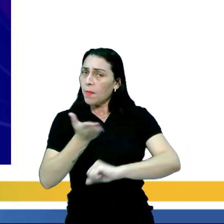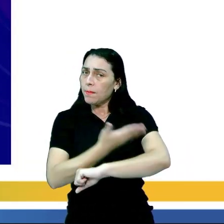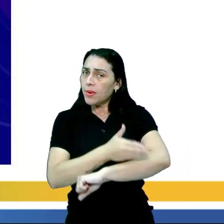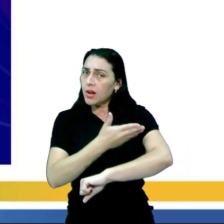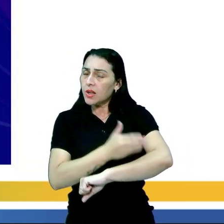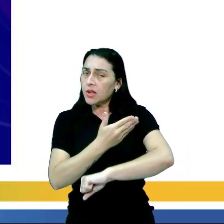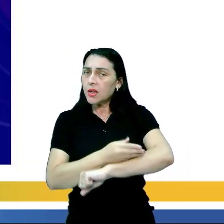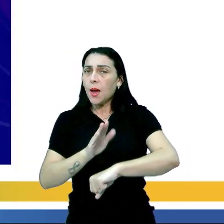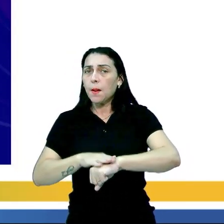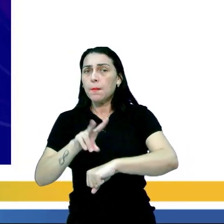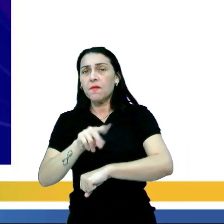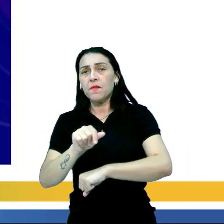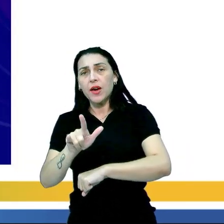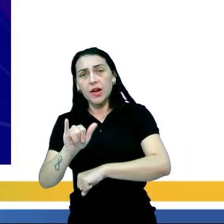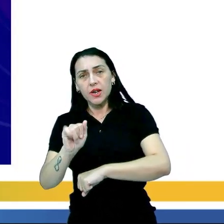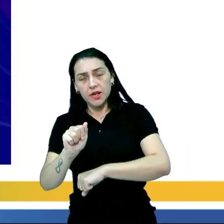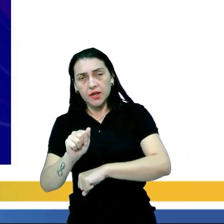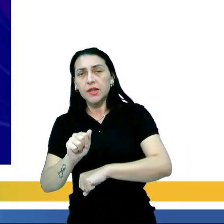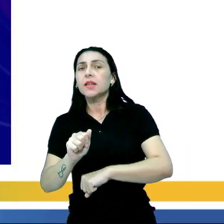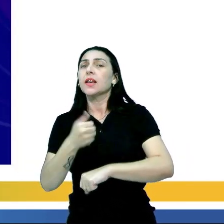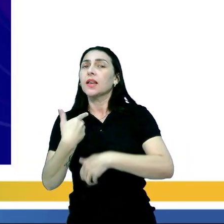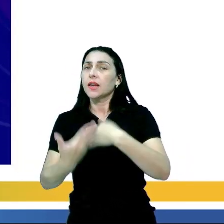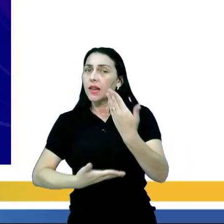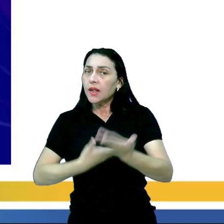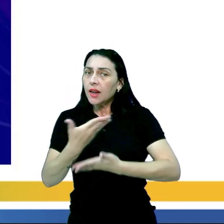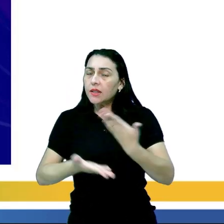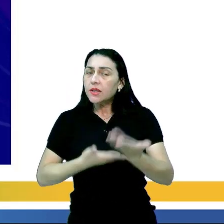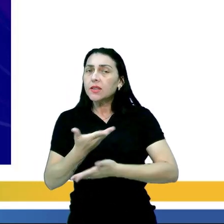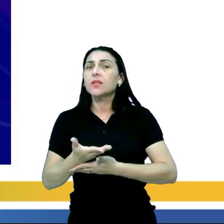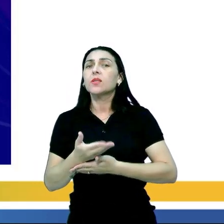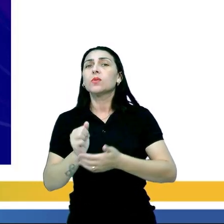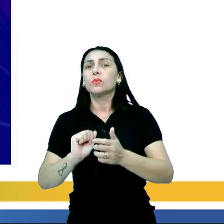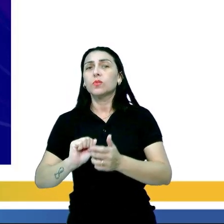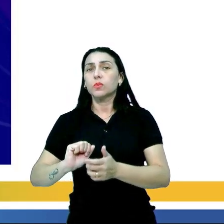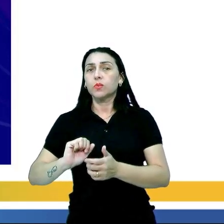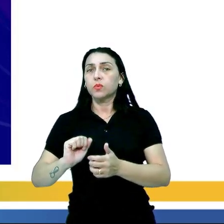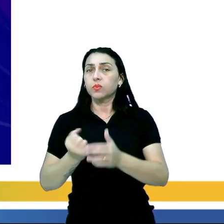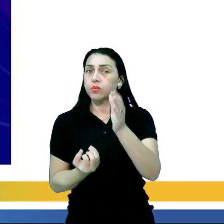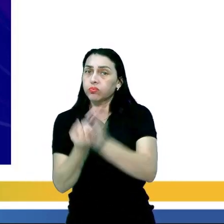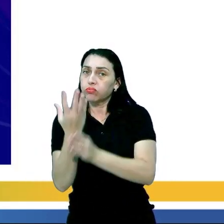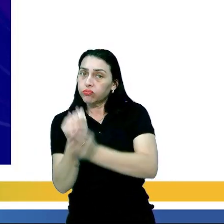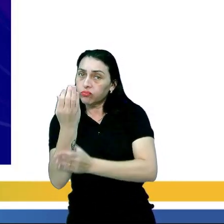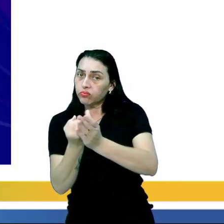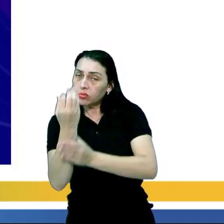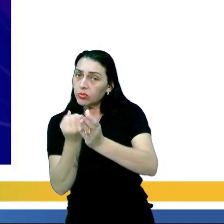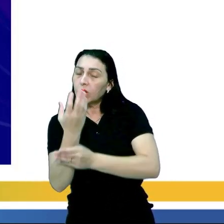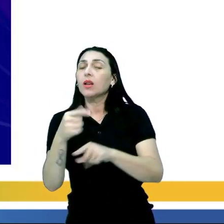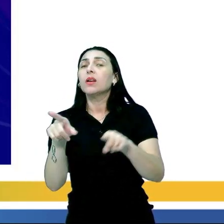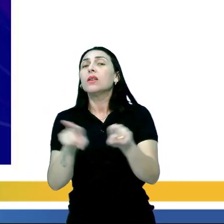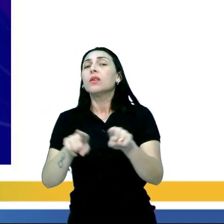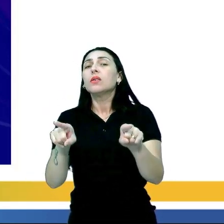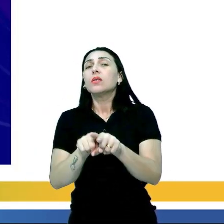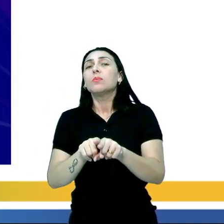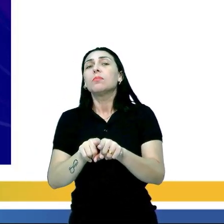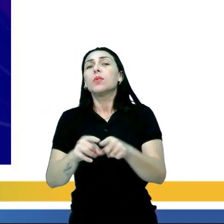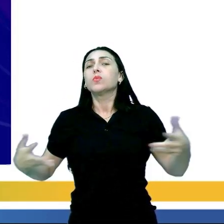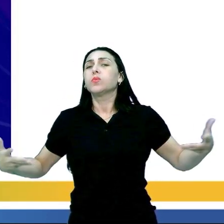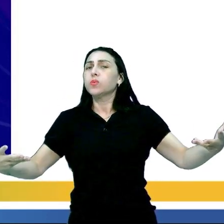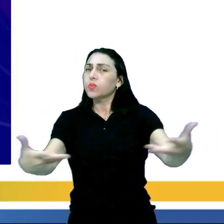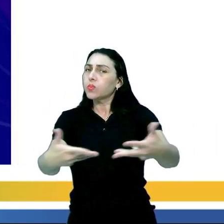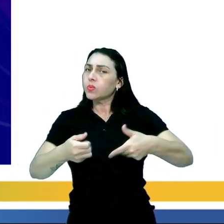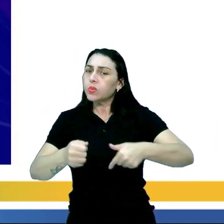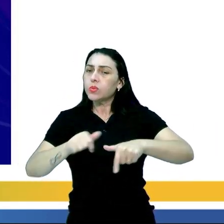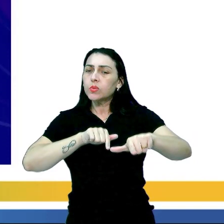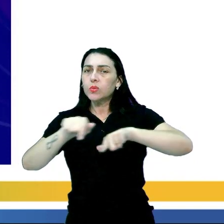praticando a mais-valia relativa, é relativo. O aumento da produção ele vai se dar pelo aprimoramento